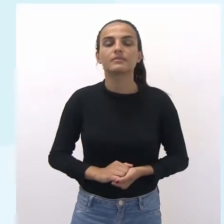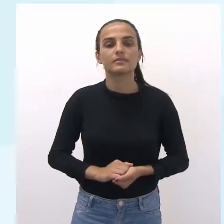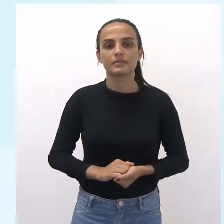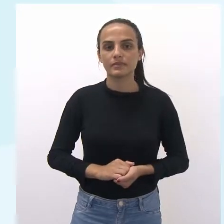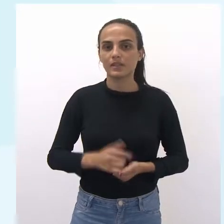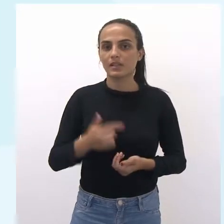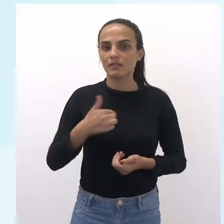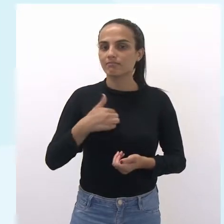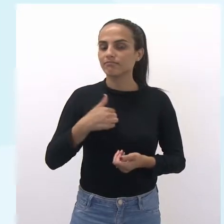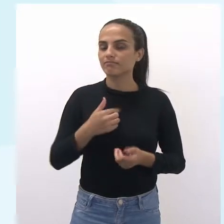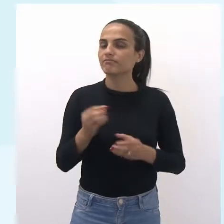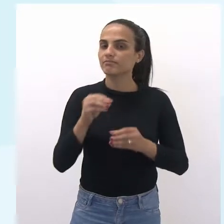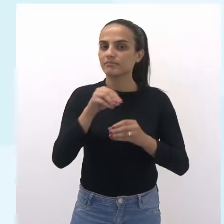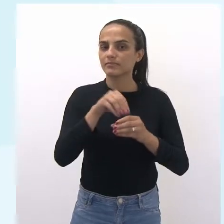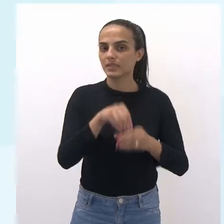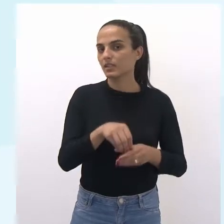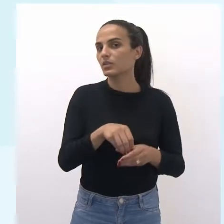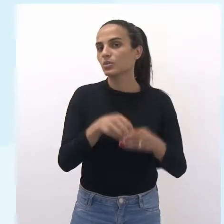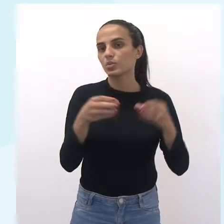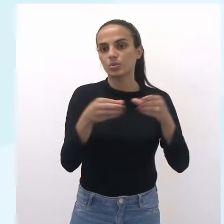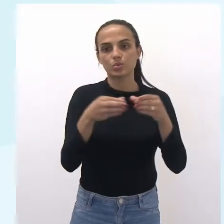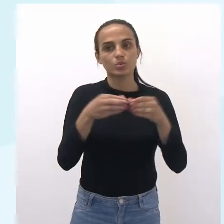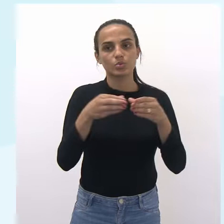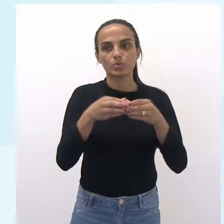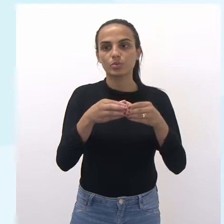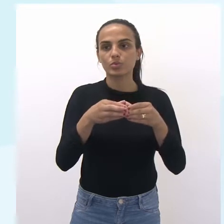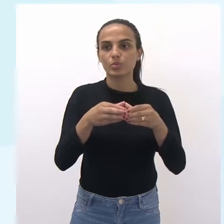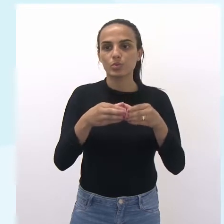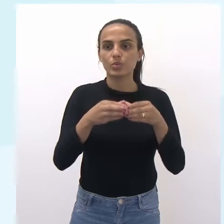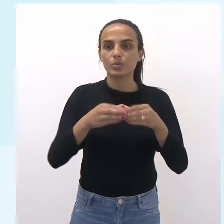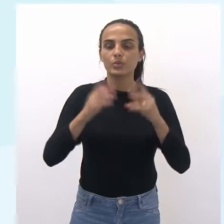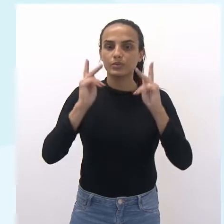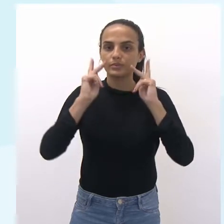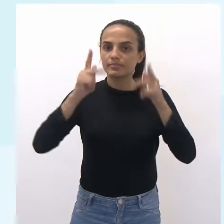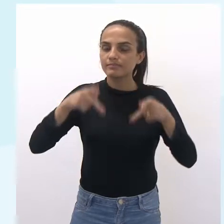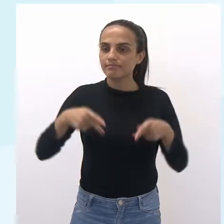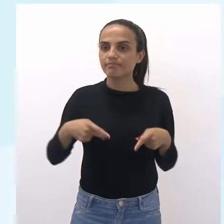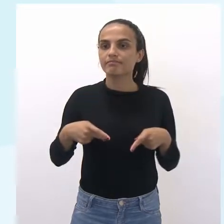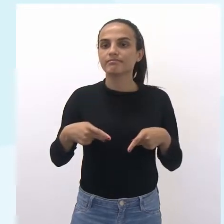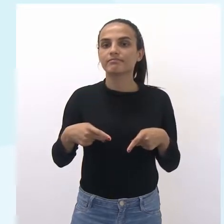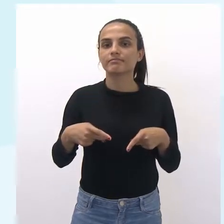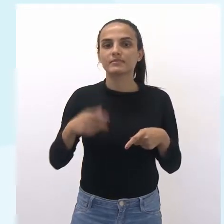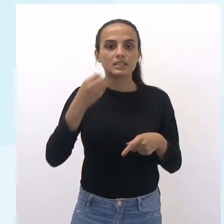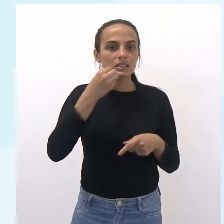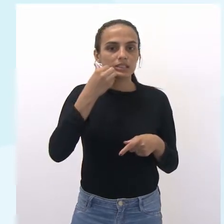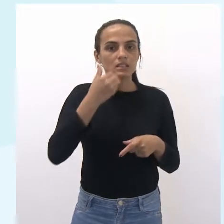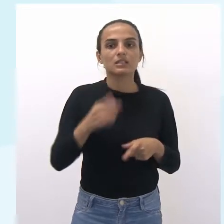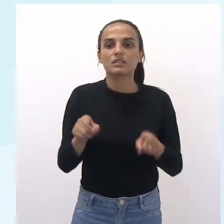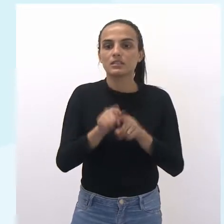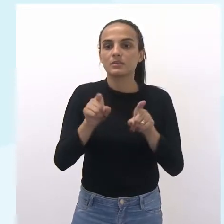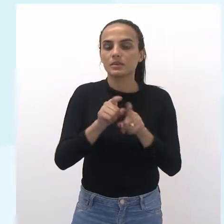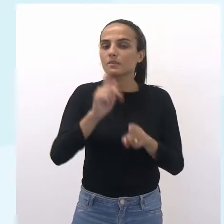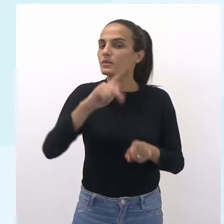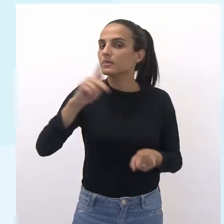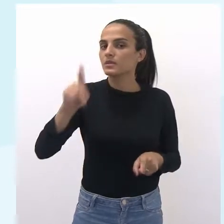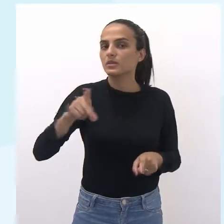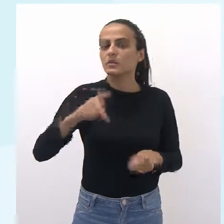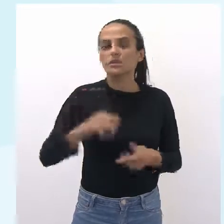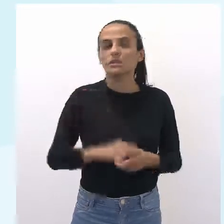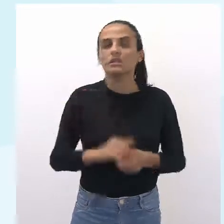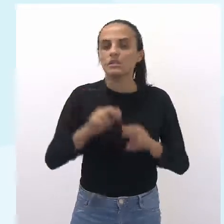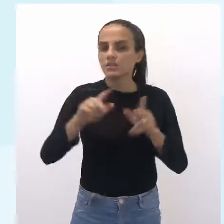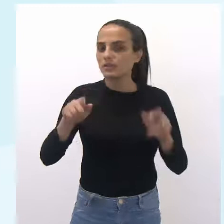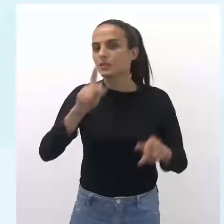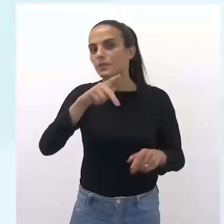essa equipe, professor Ademir, a professora Sandra Jardim também compõe, já está aí, e também nós temos a professora